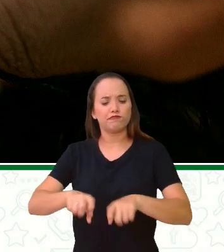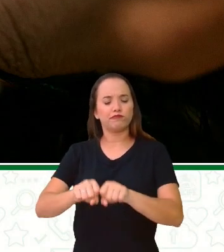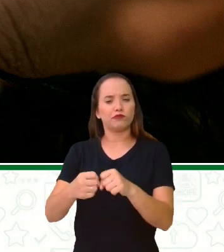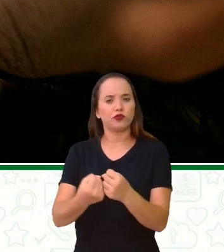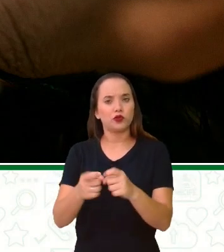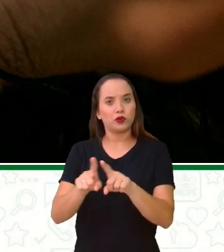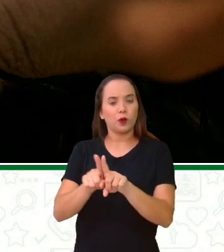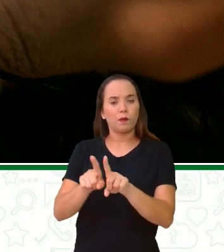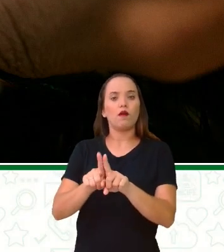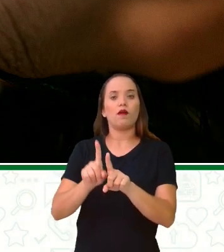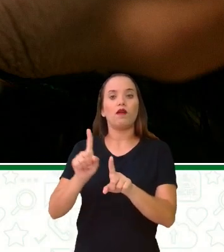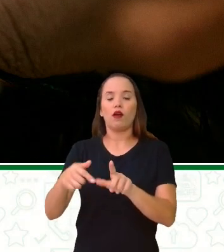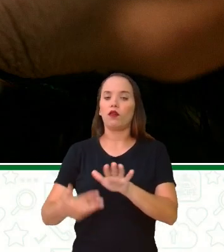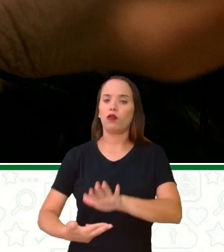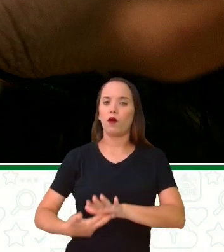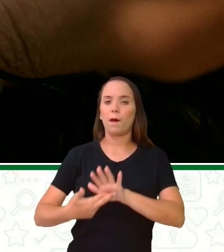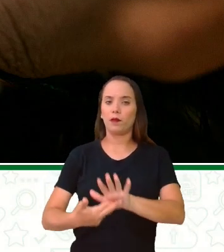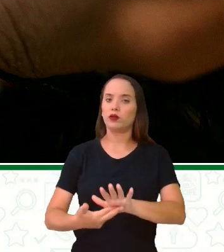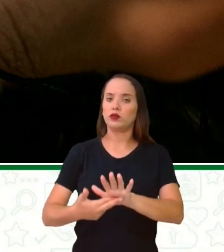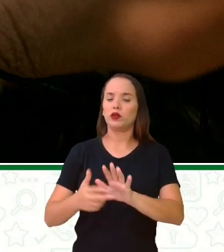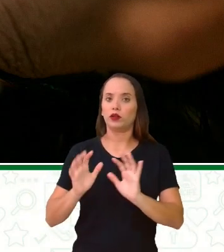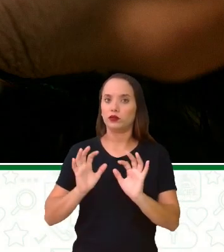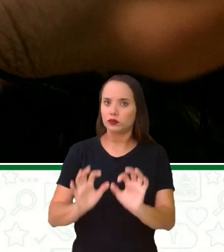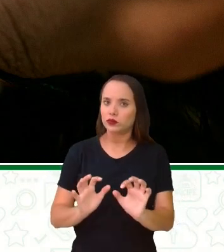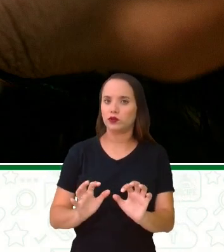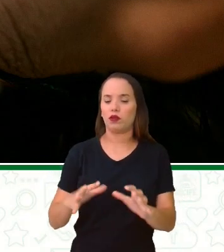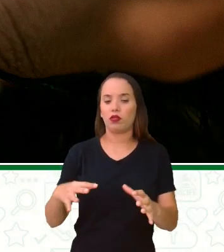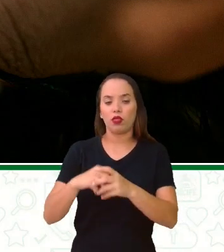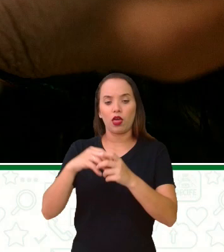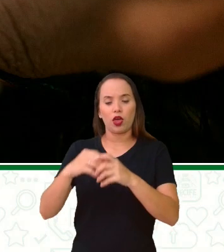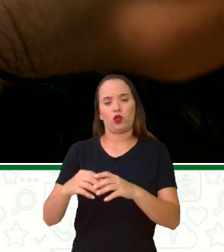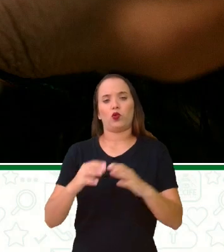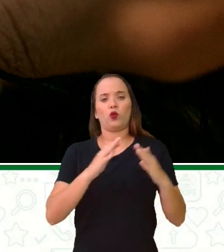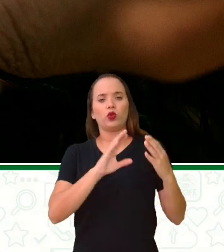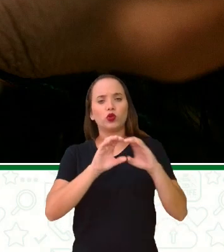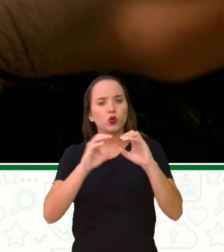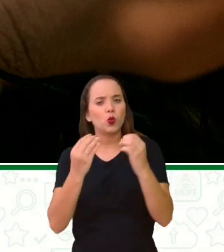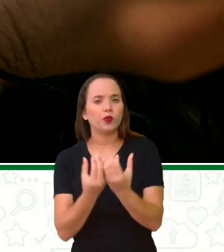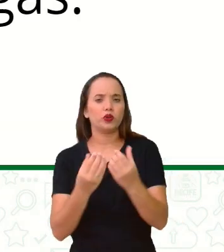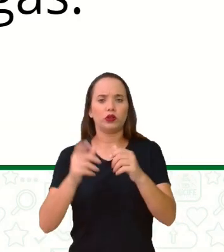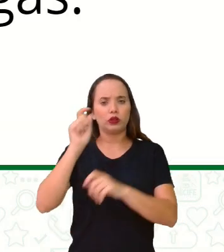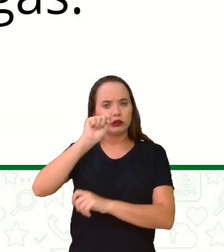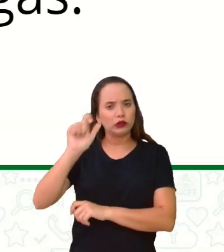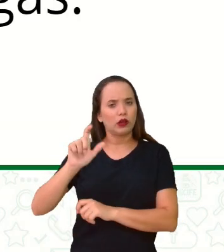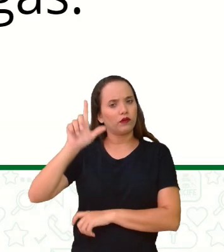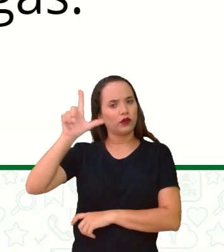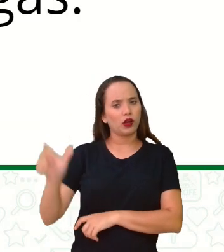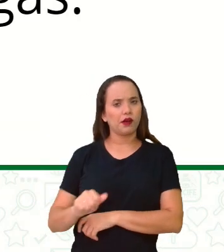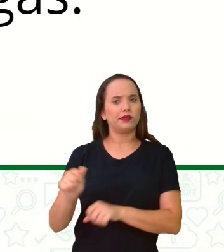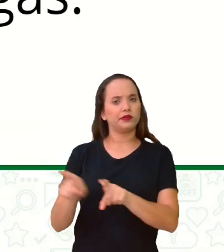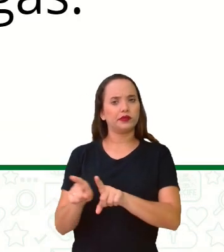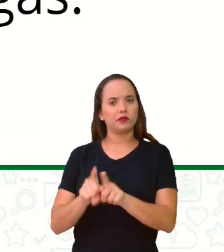tudo isso nas comunidades africanas e mesmo em outros agrupamentos.